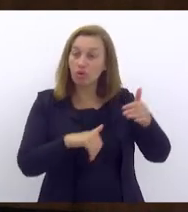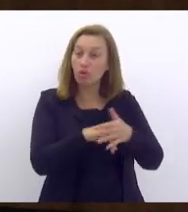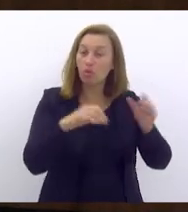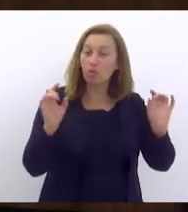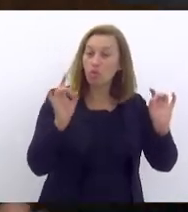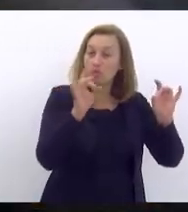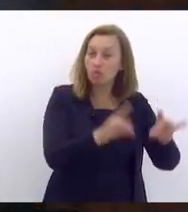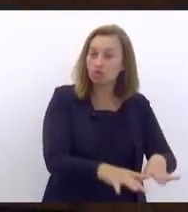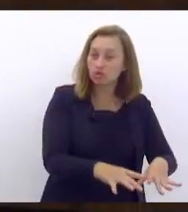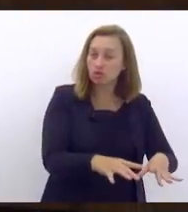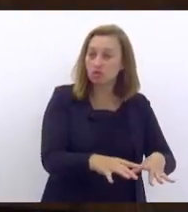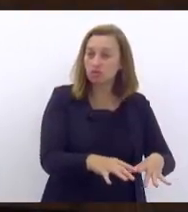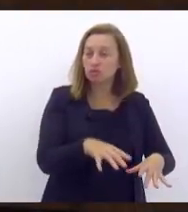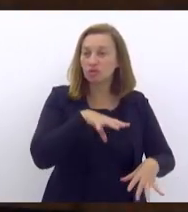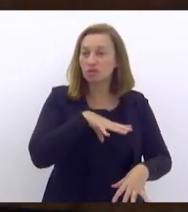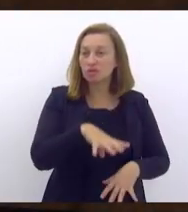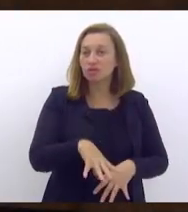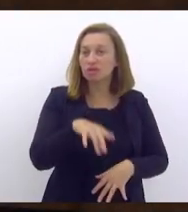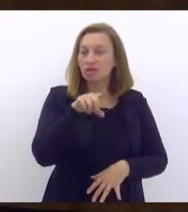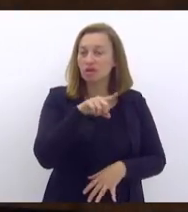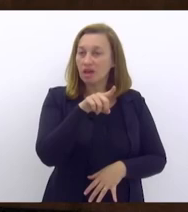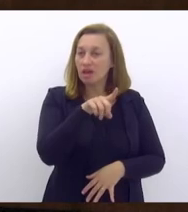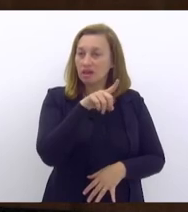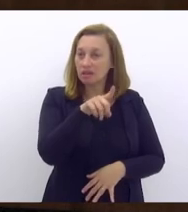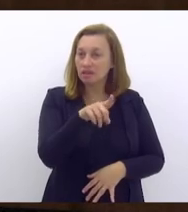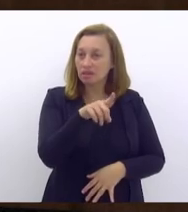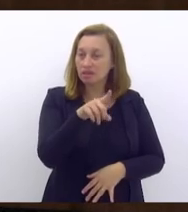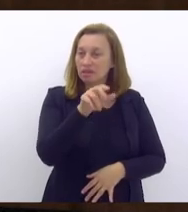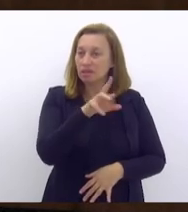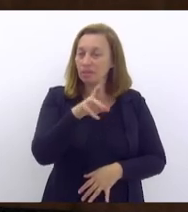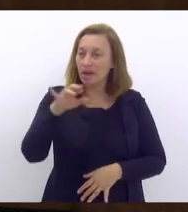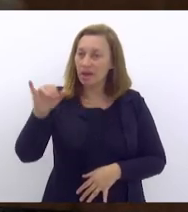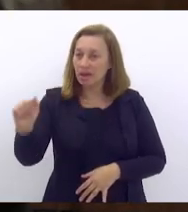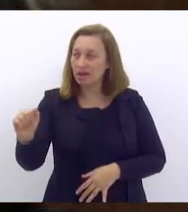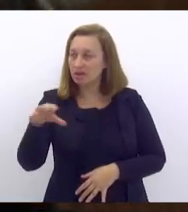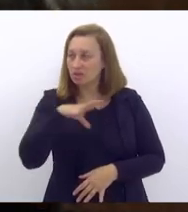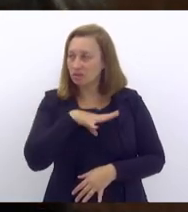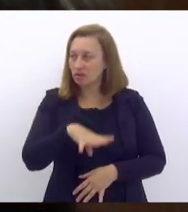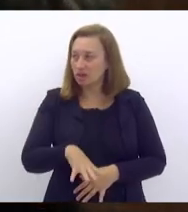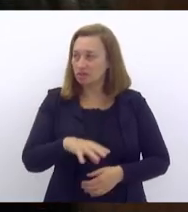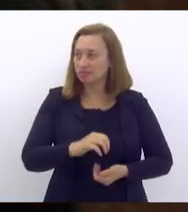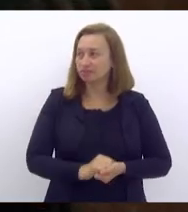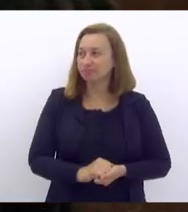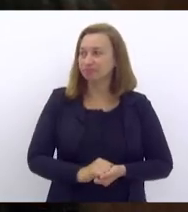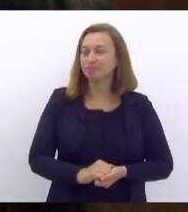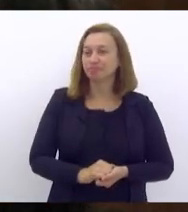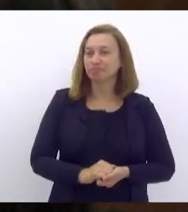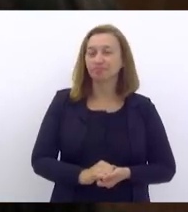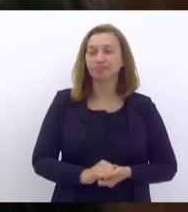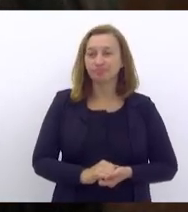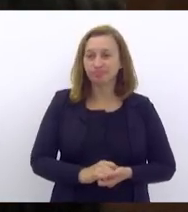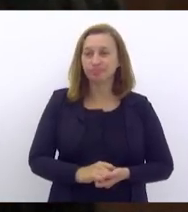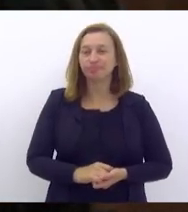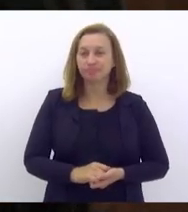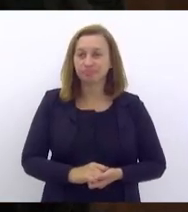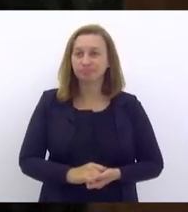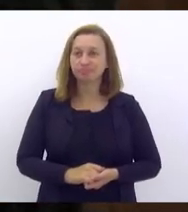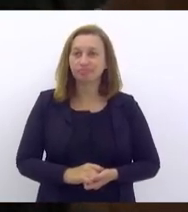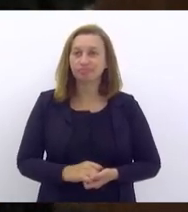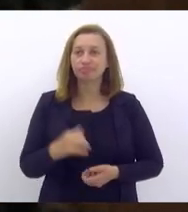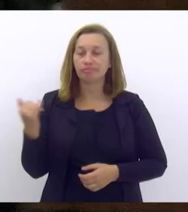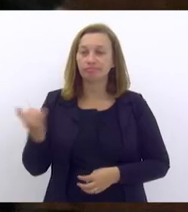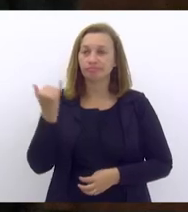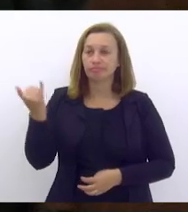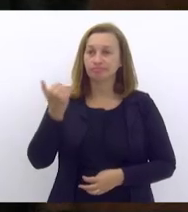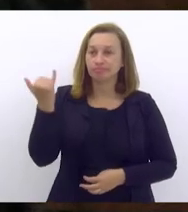jogo do Vasco, ali, exatamente na Barreira do Vasco. E quero fazer um destaque que um dado importante